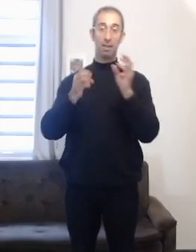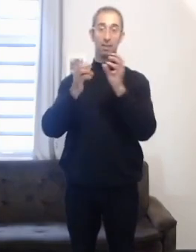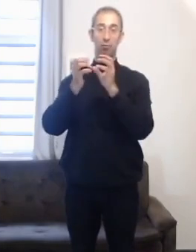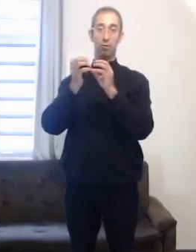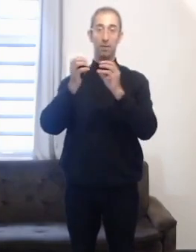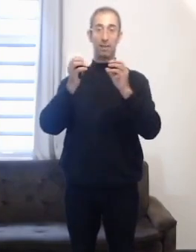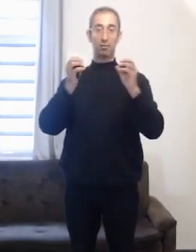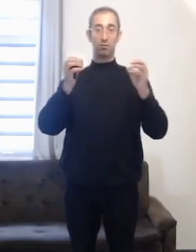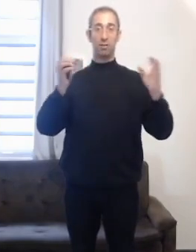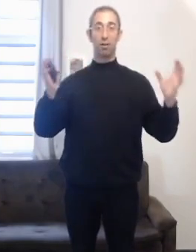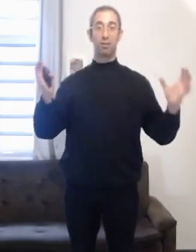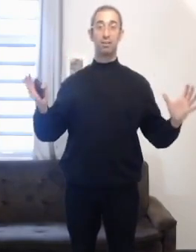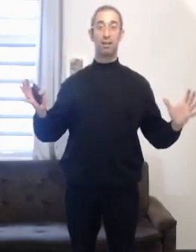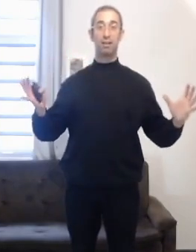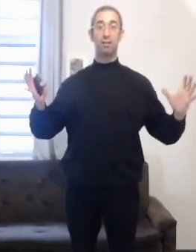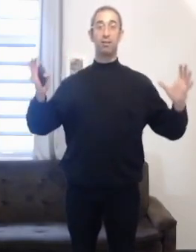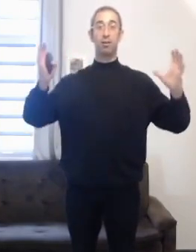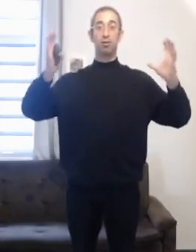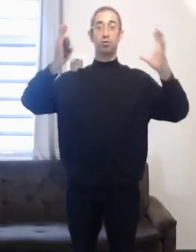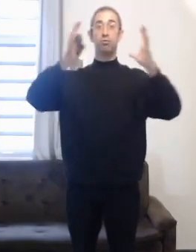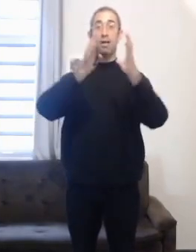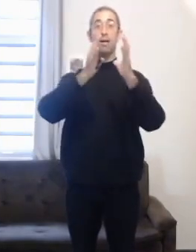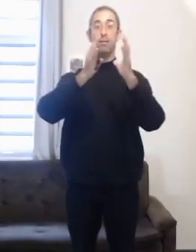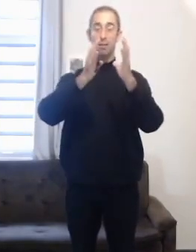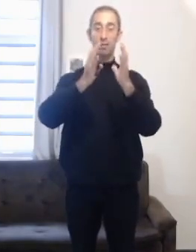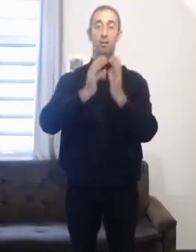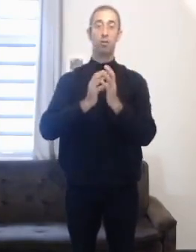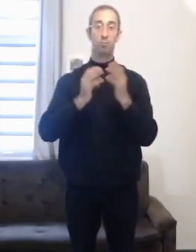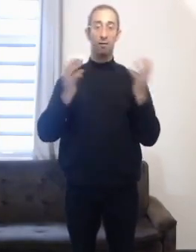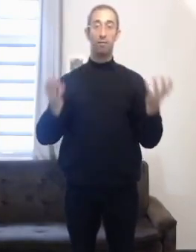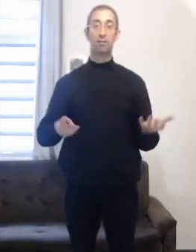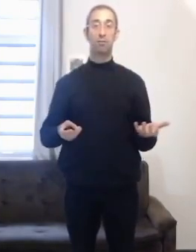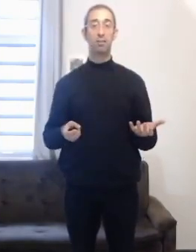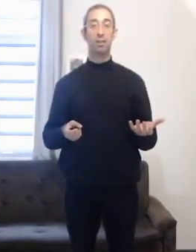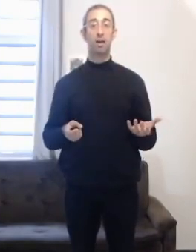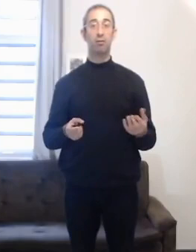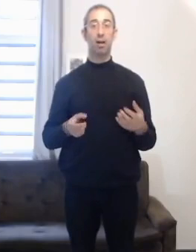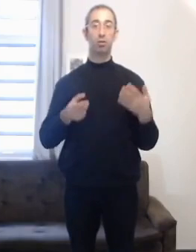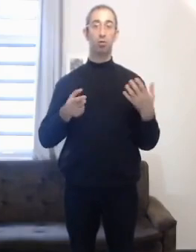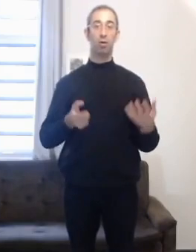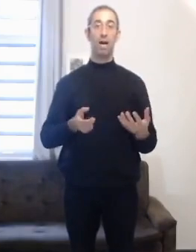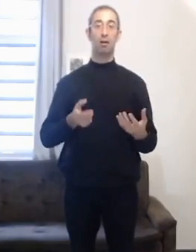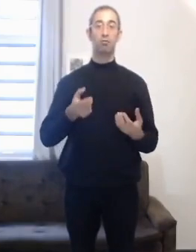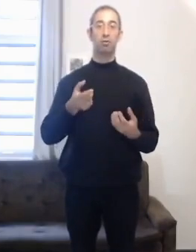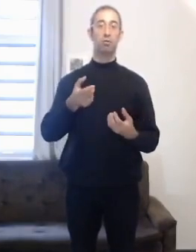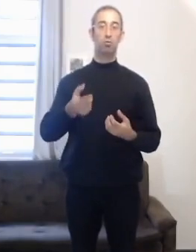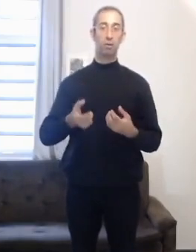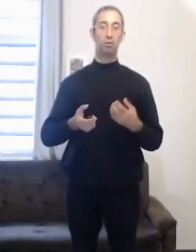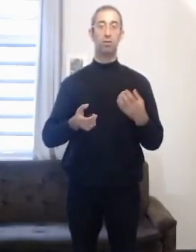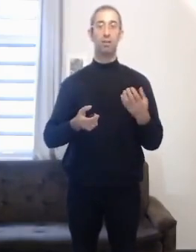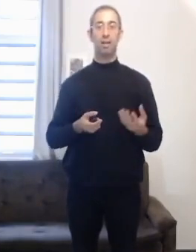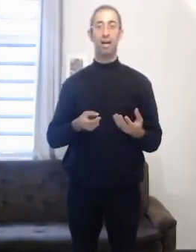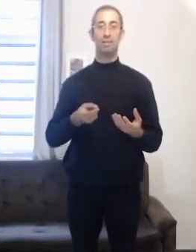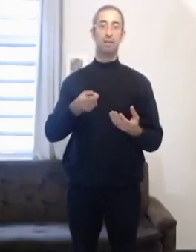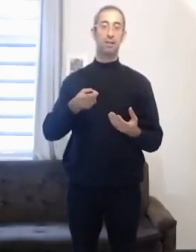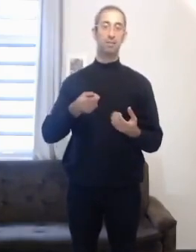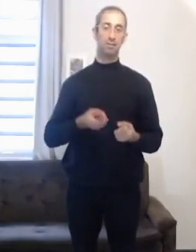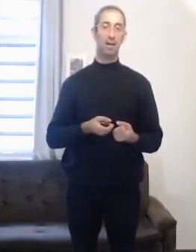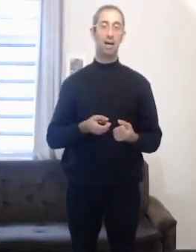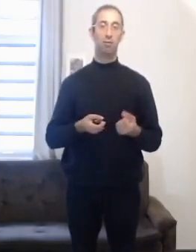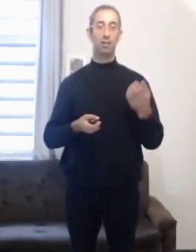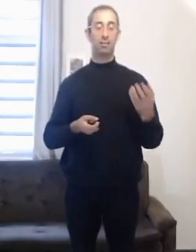quando você pega os pedaços menores e tenta juntar, né, em uma reflexão mais geral. Então, articular, constituir,